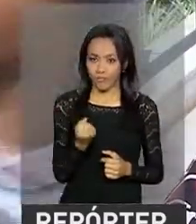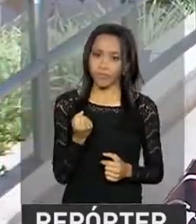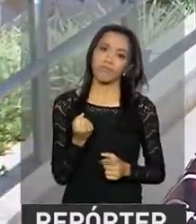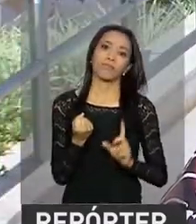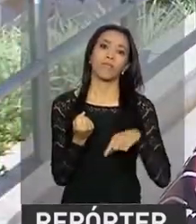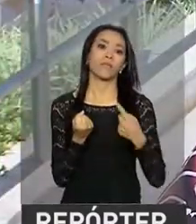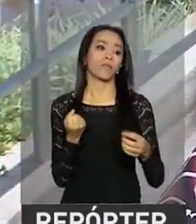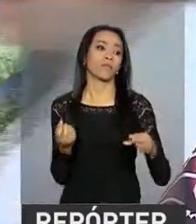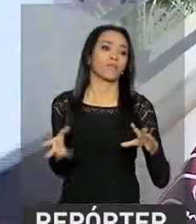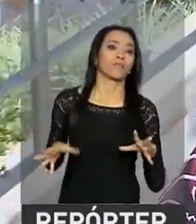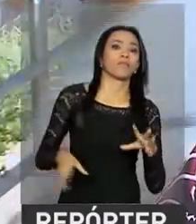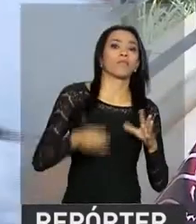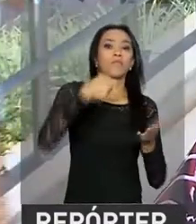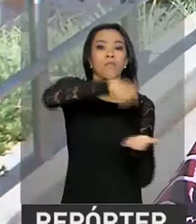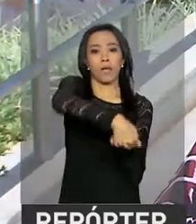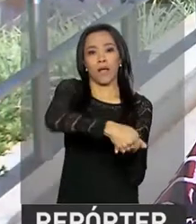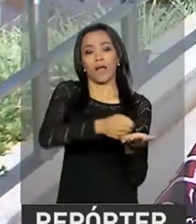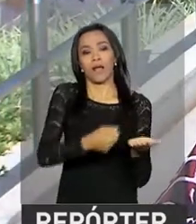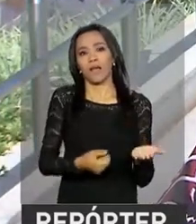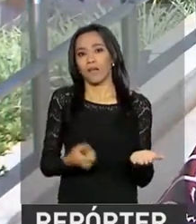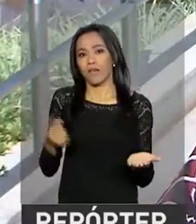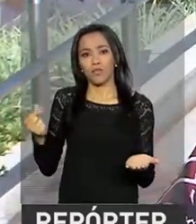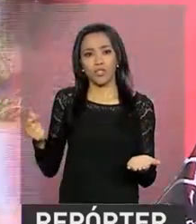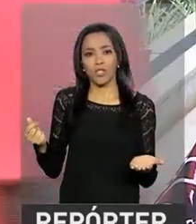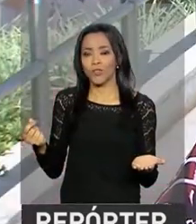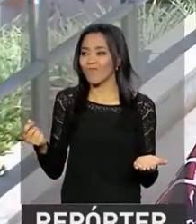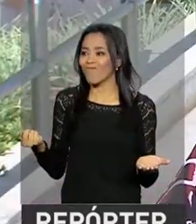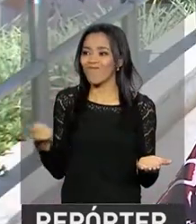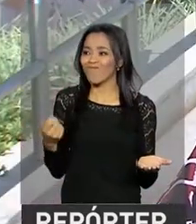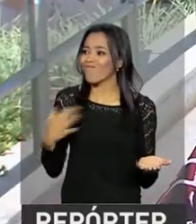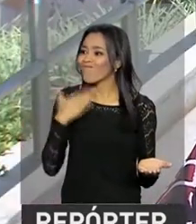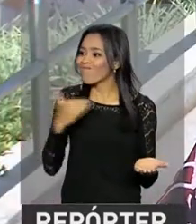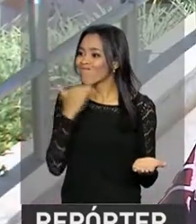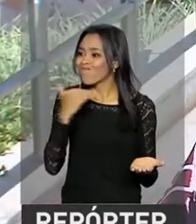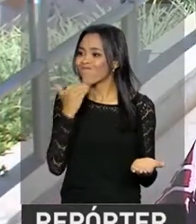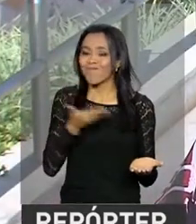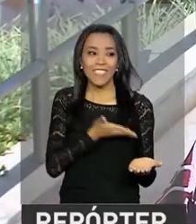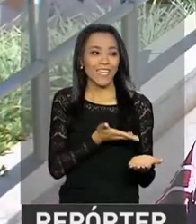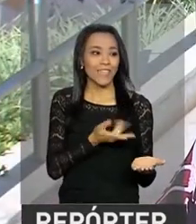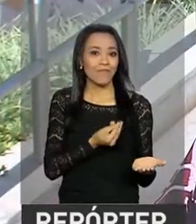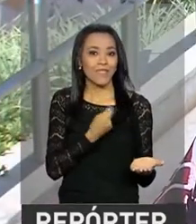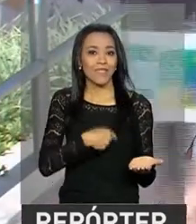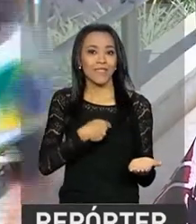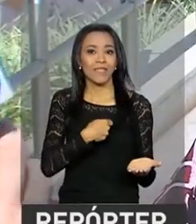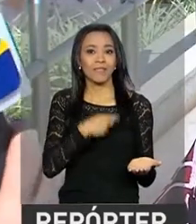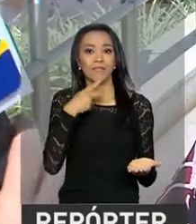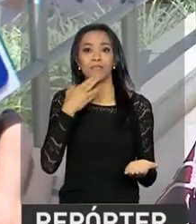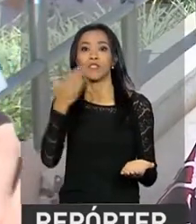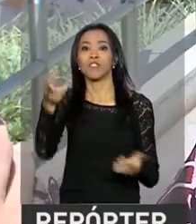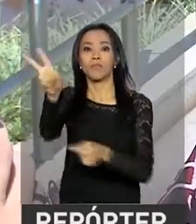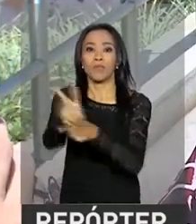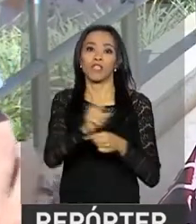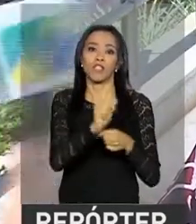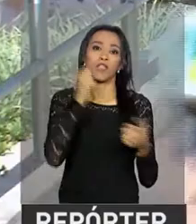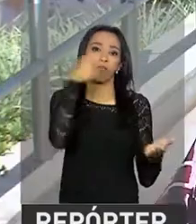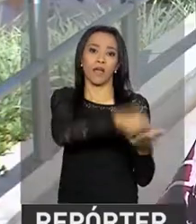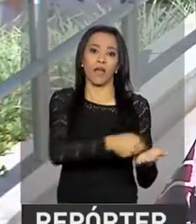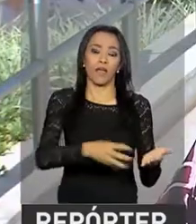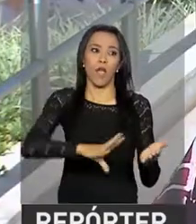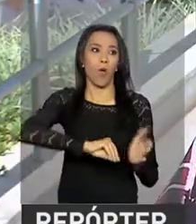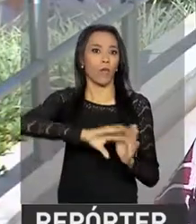né? Aí não saiu, não entrou, aí eu tive que pegar um dinheiro emprestado para quitar a conta. E a conta aumentou